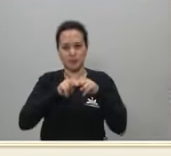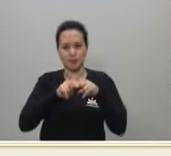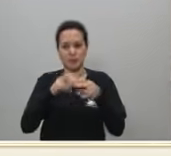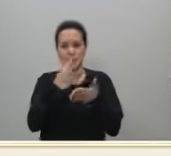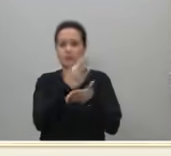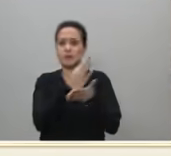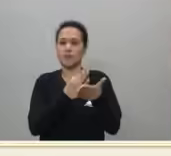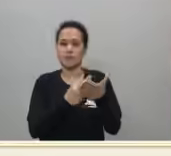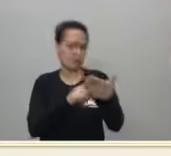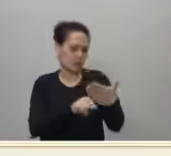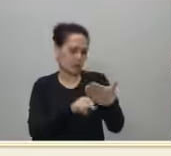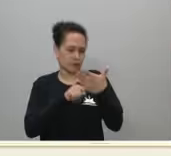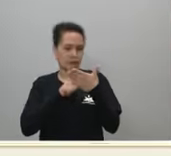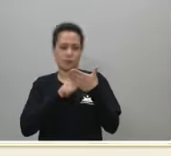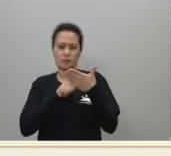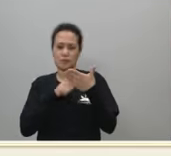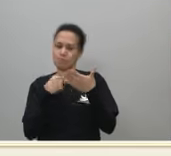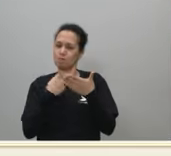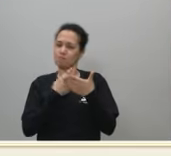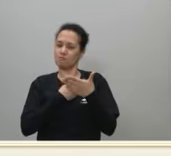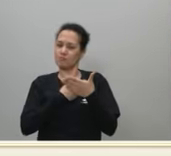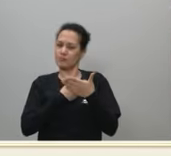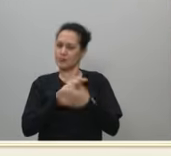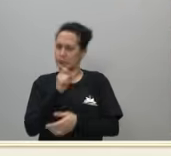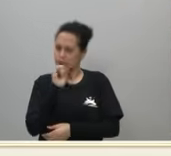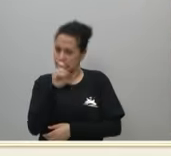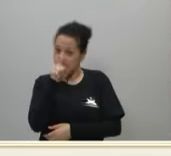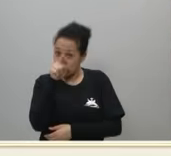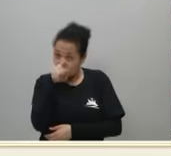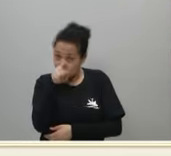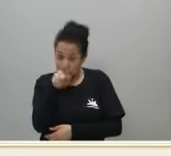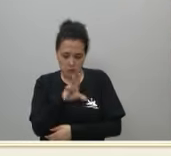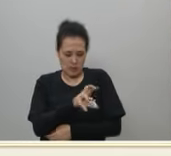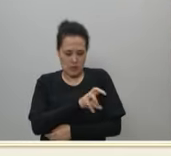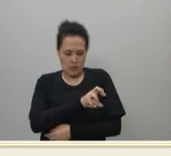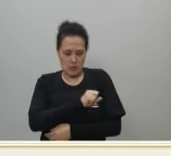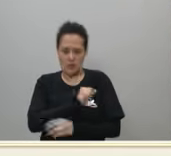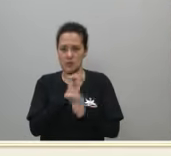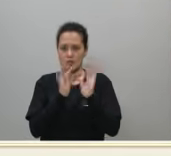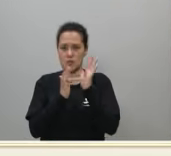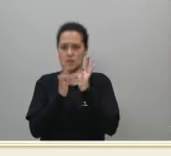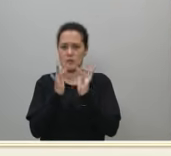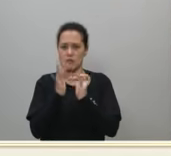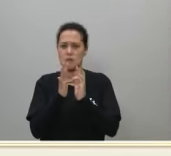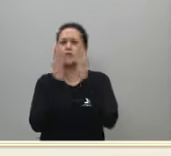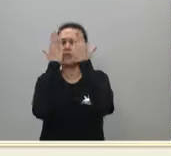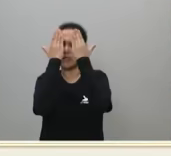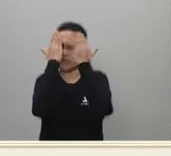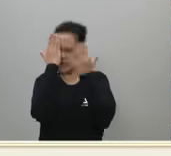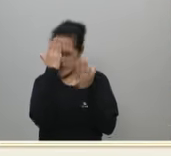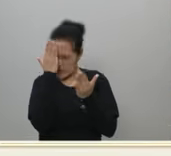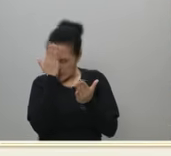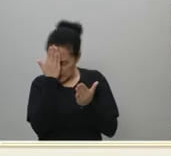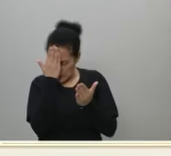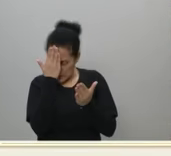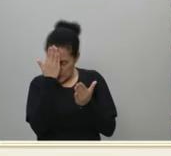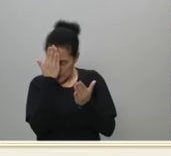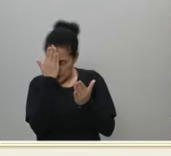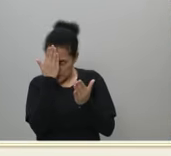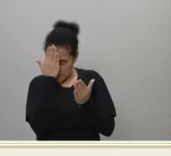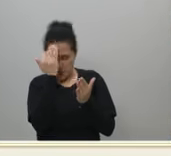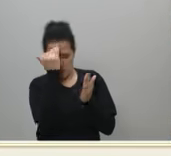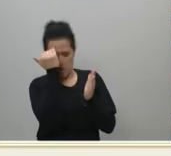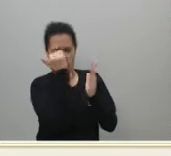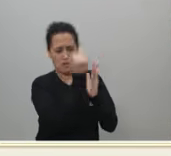amam, guardarão meus mandamentos. Então, não guardar os mandamentos é também um ato de desamor.